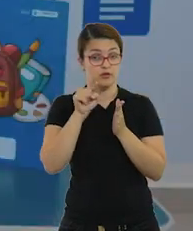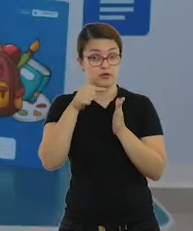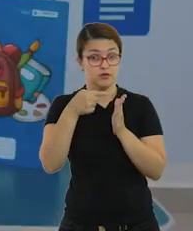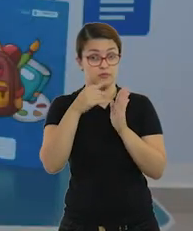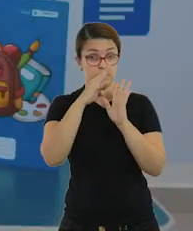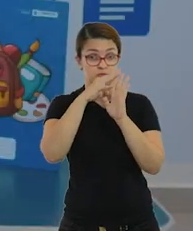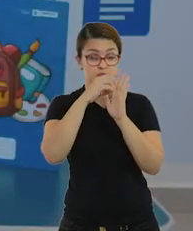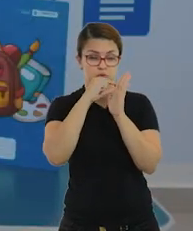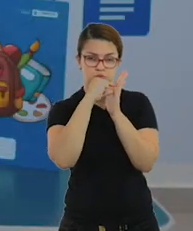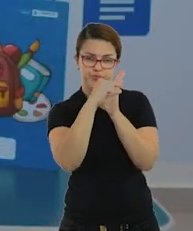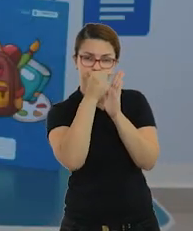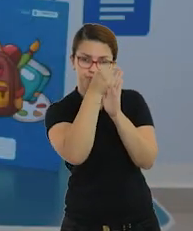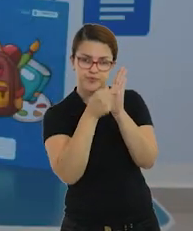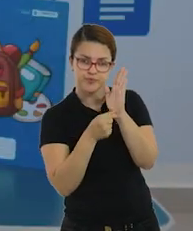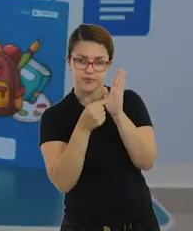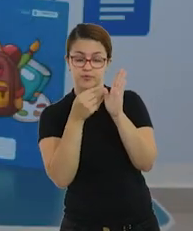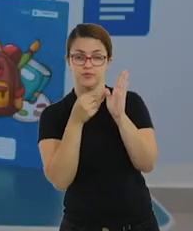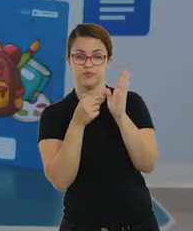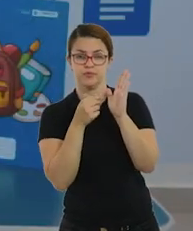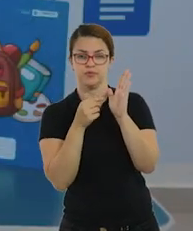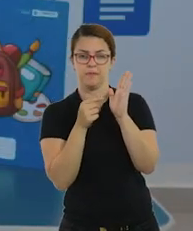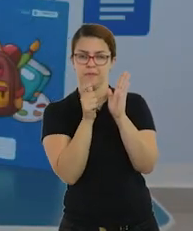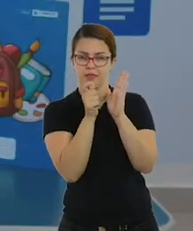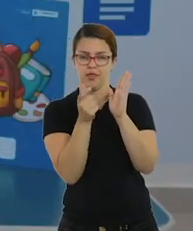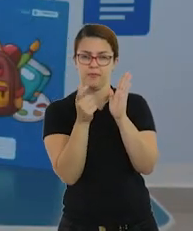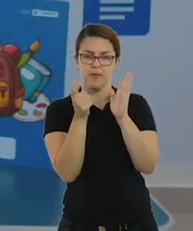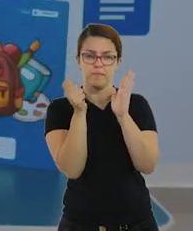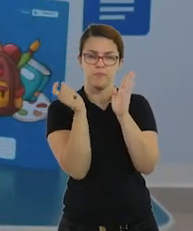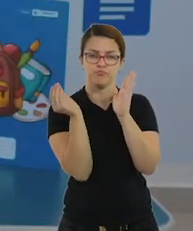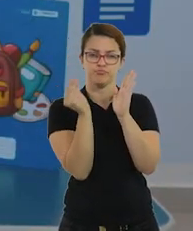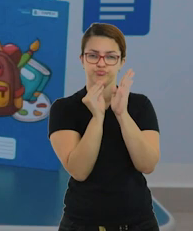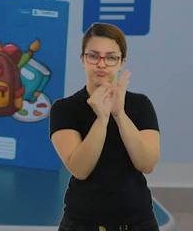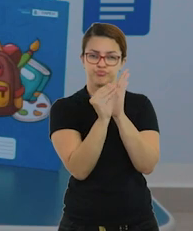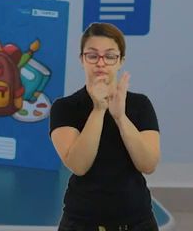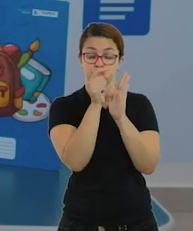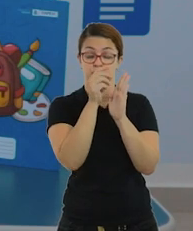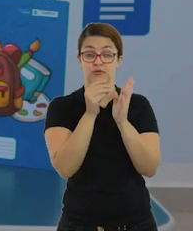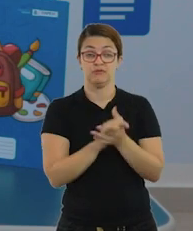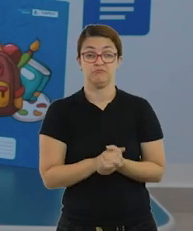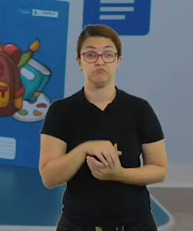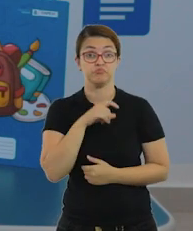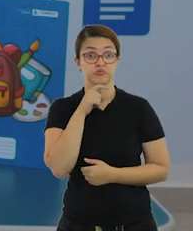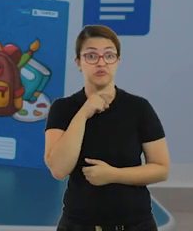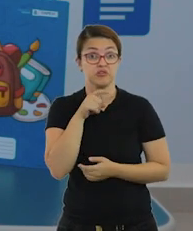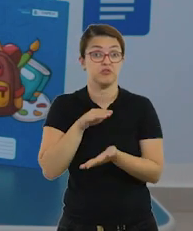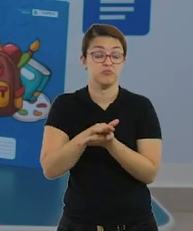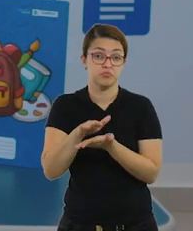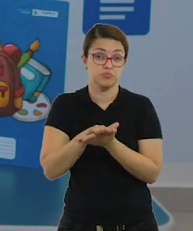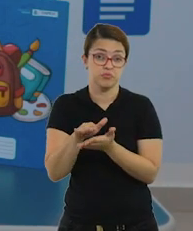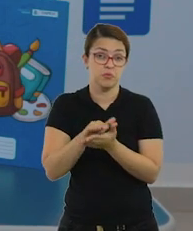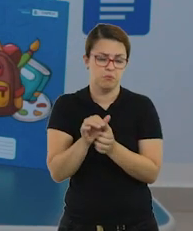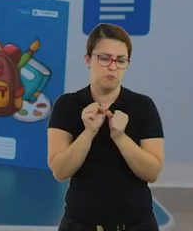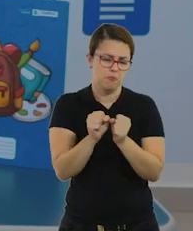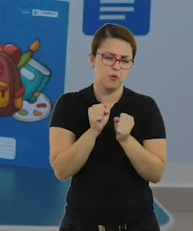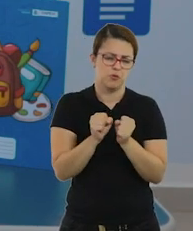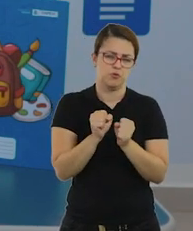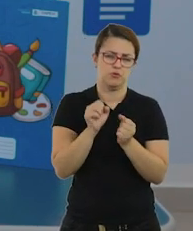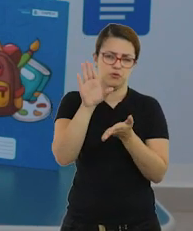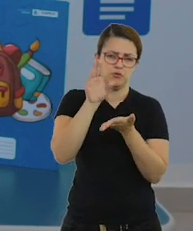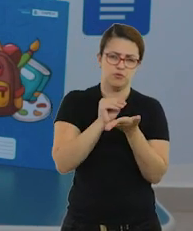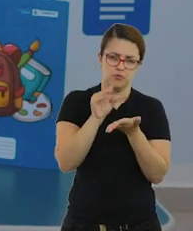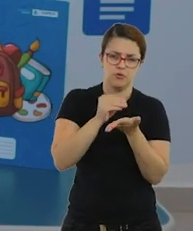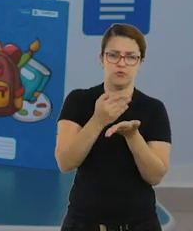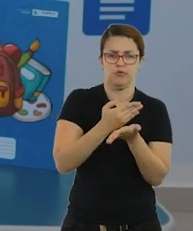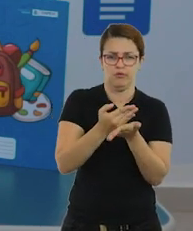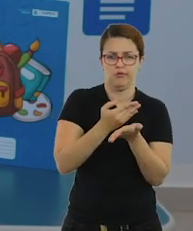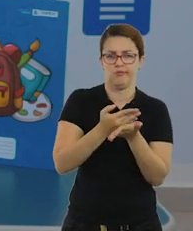para completar essa cruzadinha. Se você não tiver como imprimir esse material, você pode desenhar no caderno. Ela é